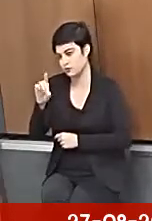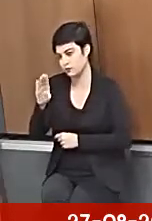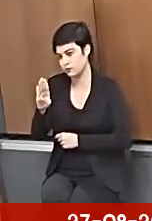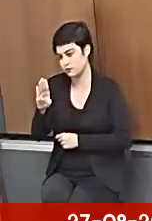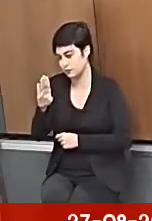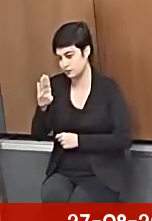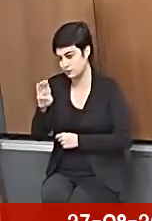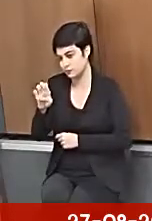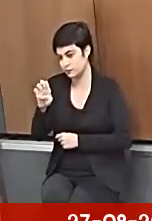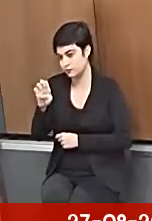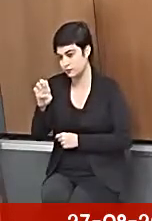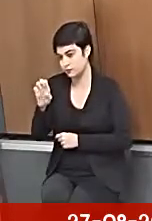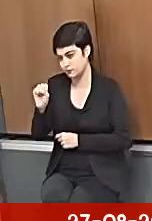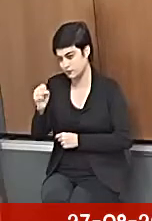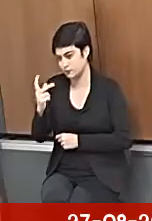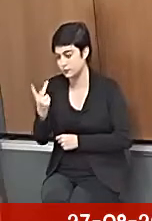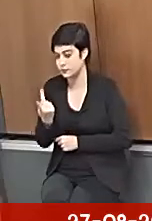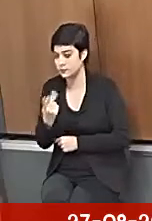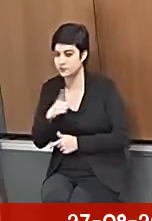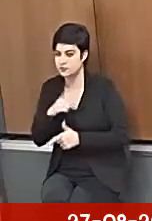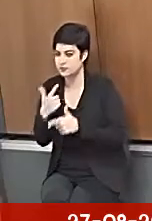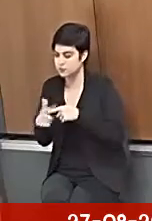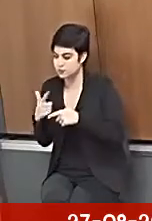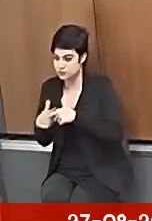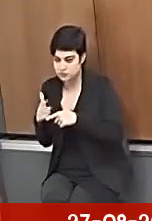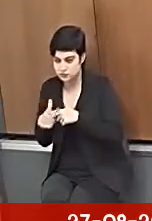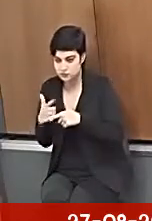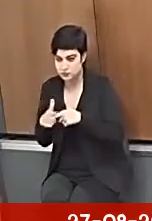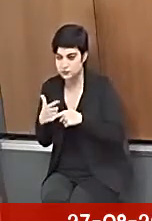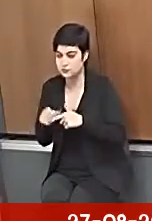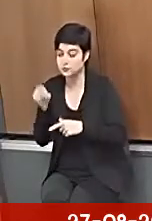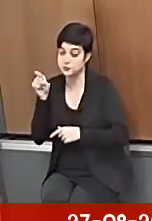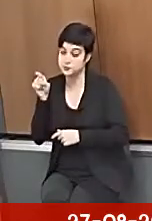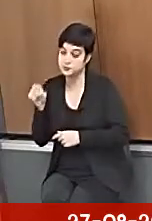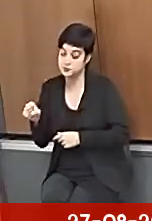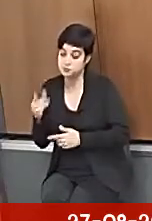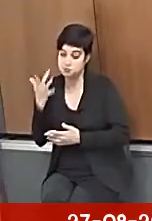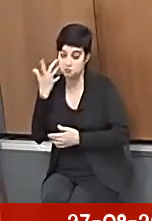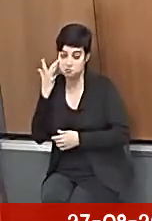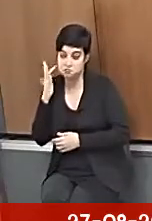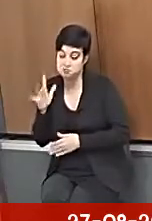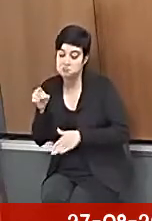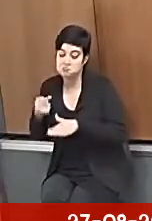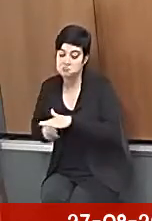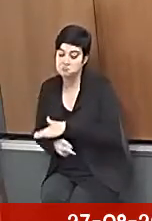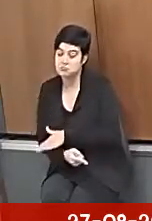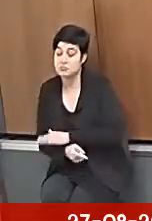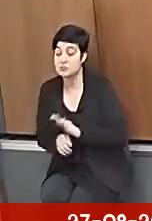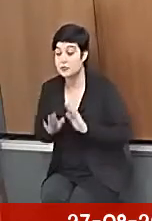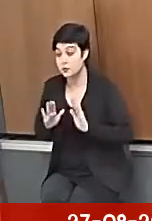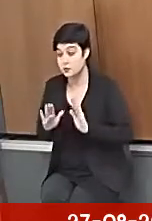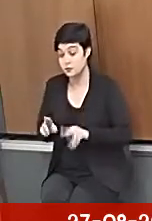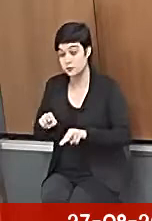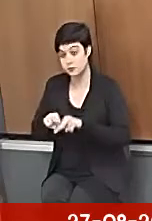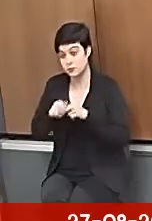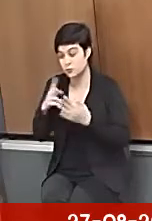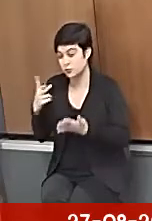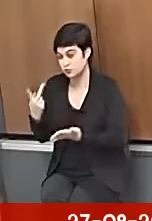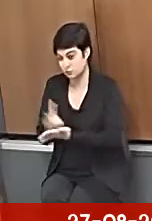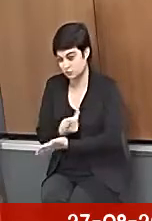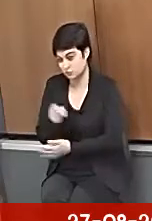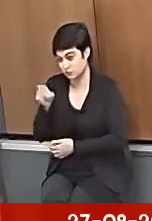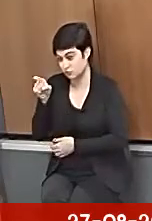dia a dia e os problemas estão lá por estas razões e eu não conheço o assunto a fundo mas por conta das